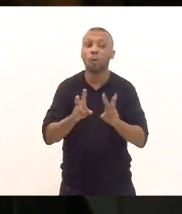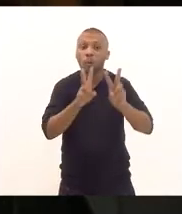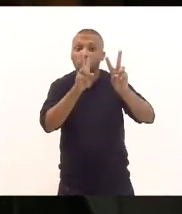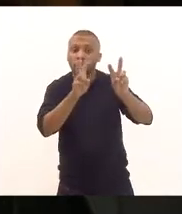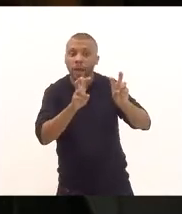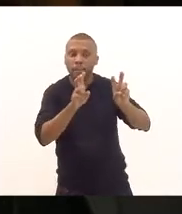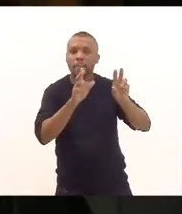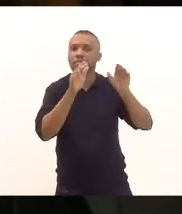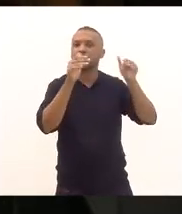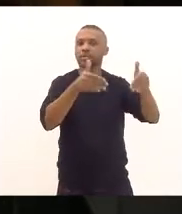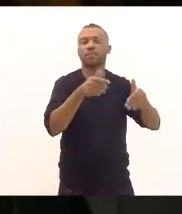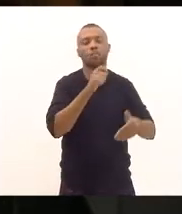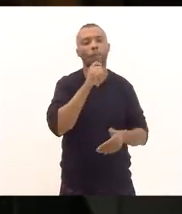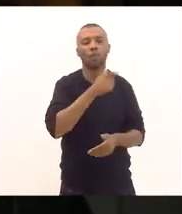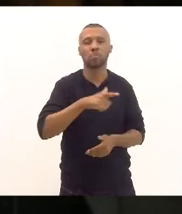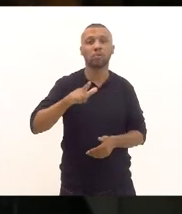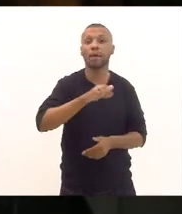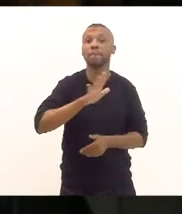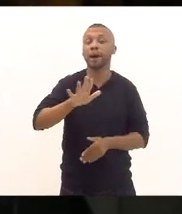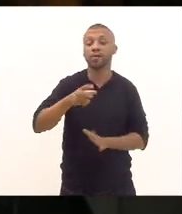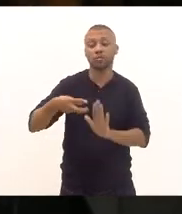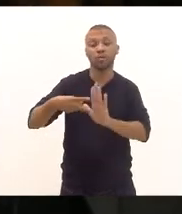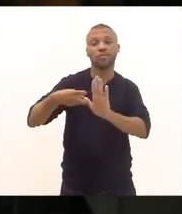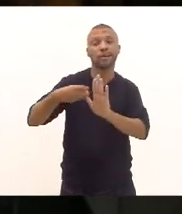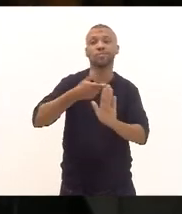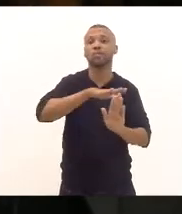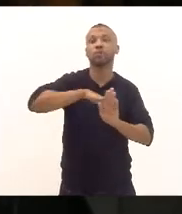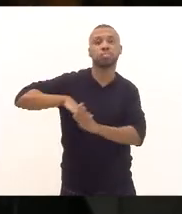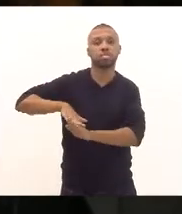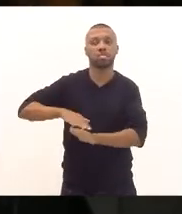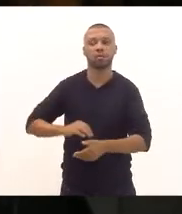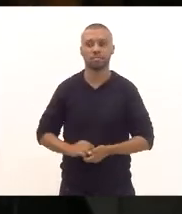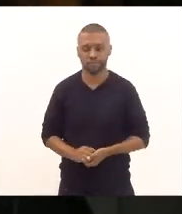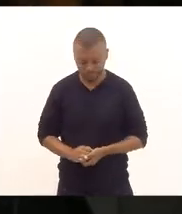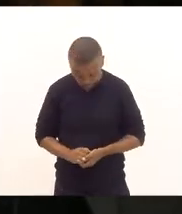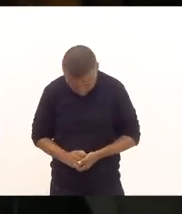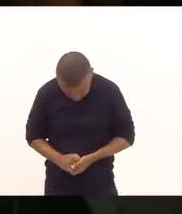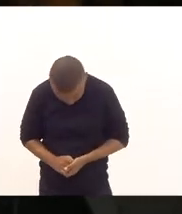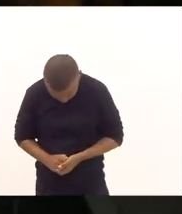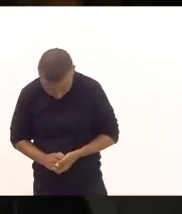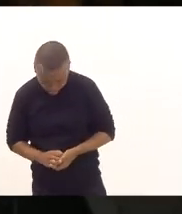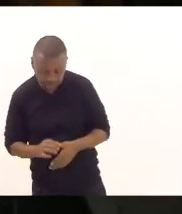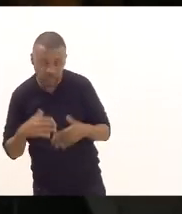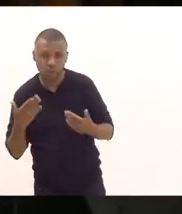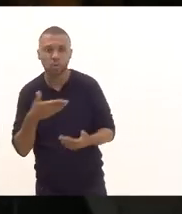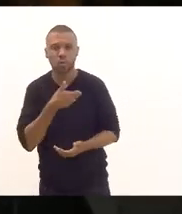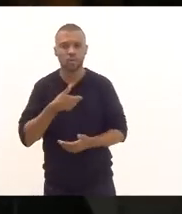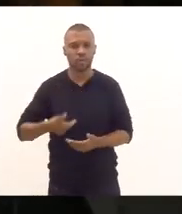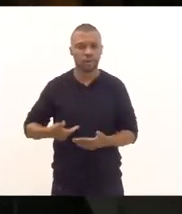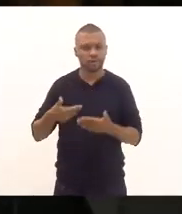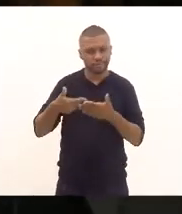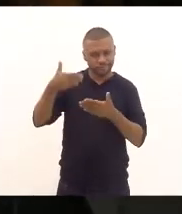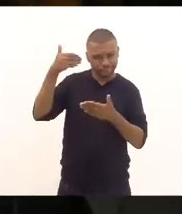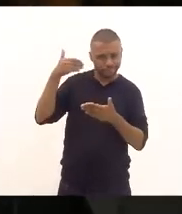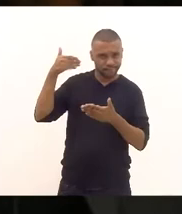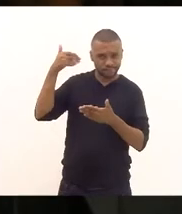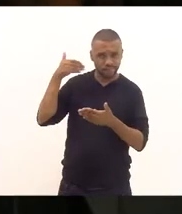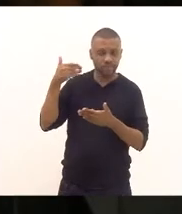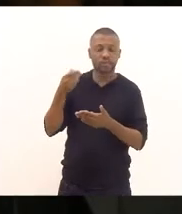médico o veto foi derrubado aí o governador em exercício então